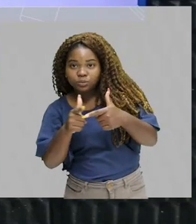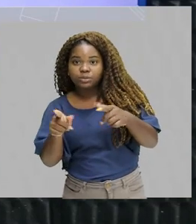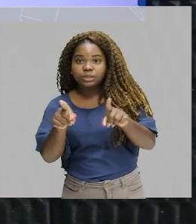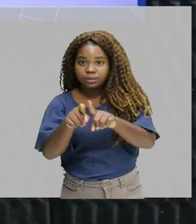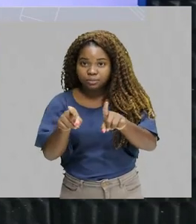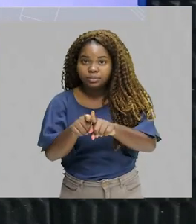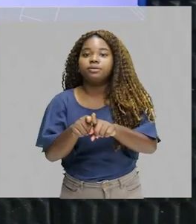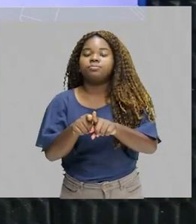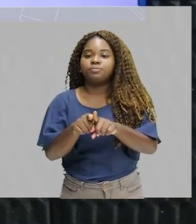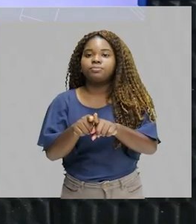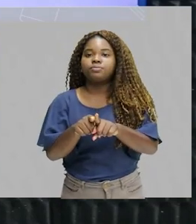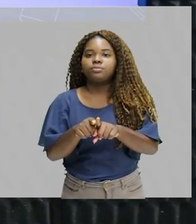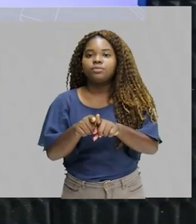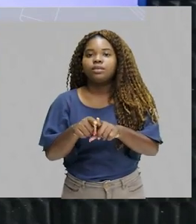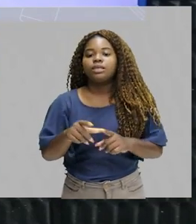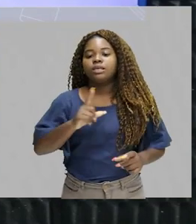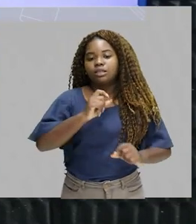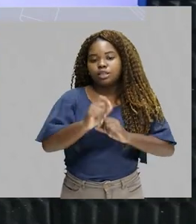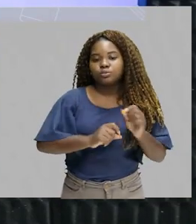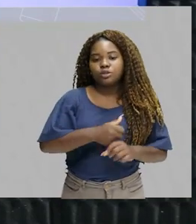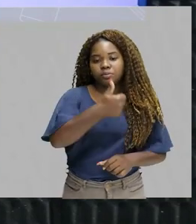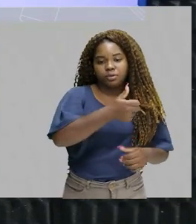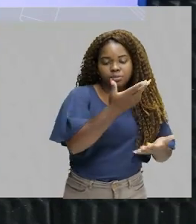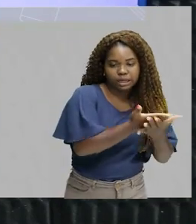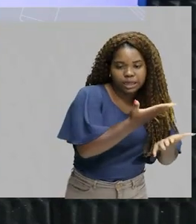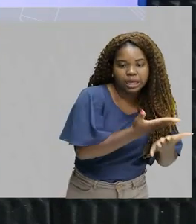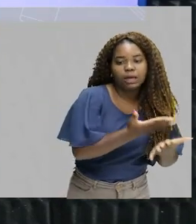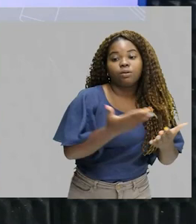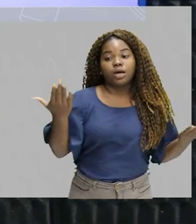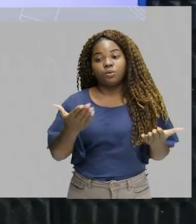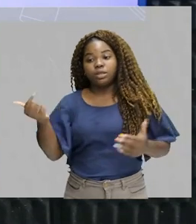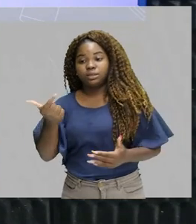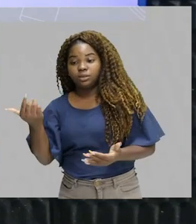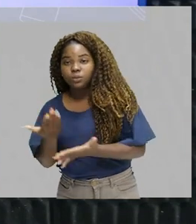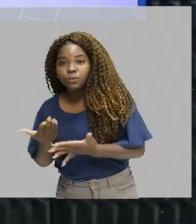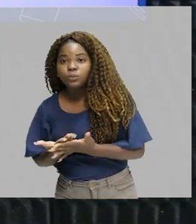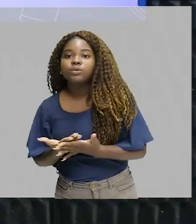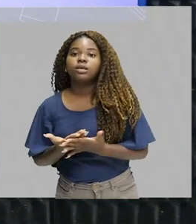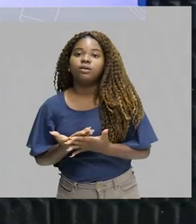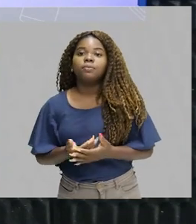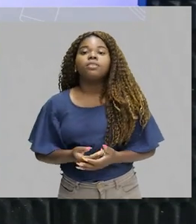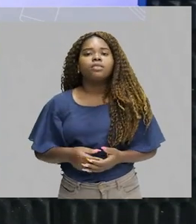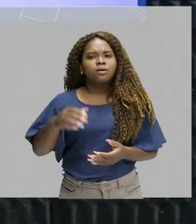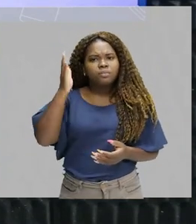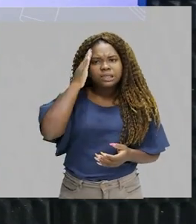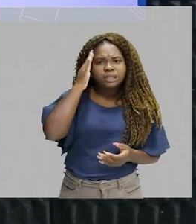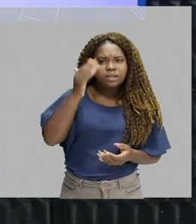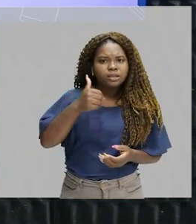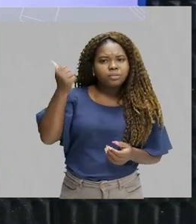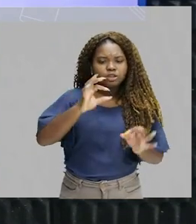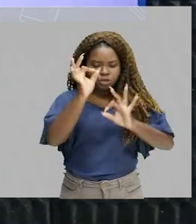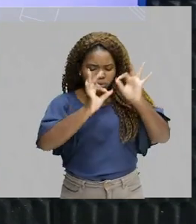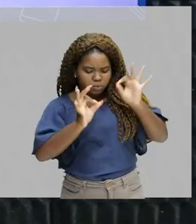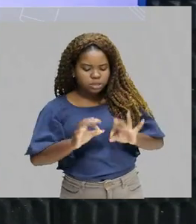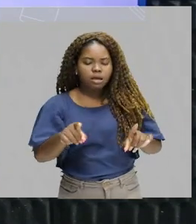conhecimentos que adquirimos na parte desse conteúdo fechado então para você entend direitinho se organizar aí anotar no